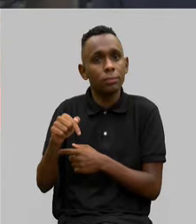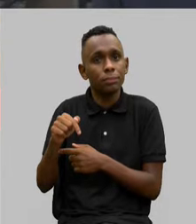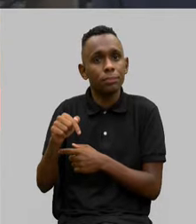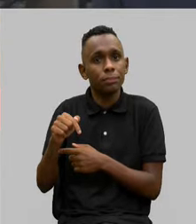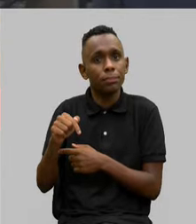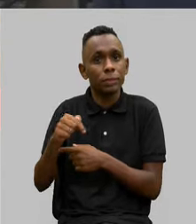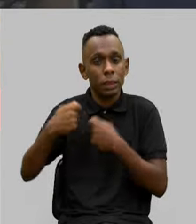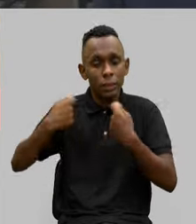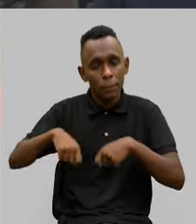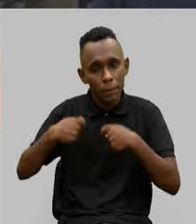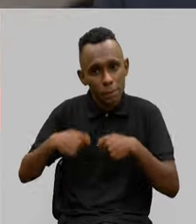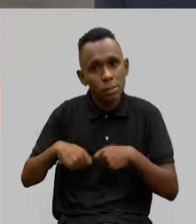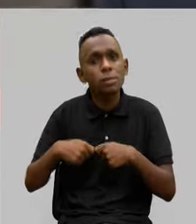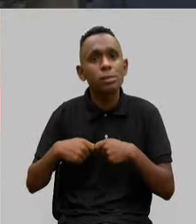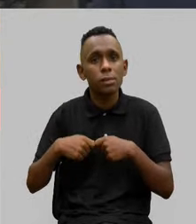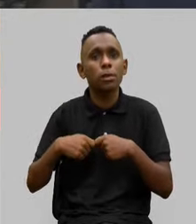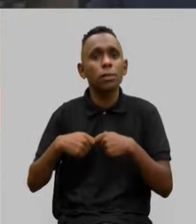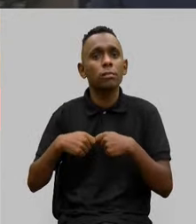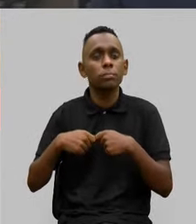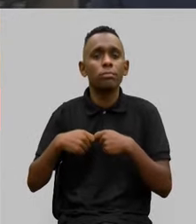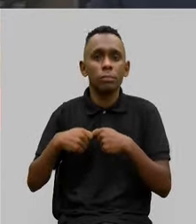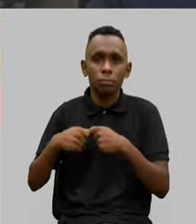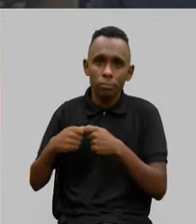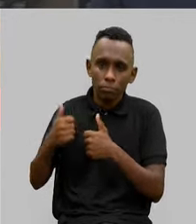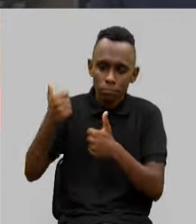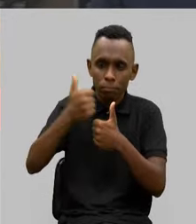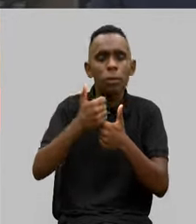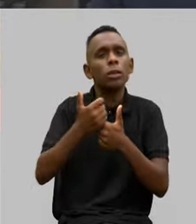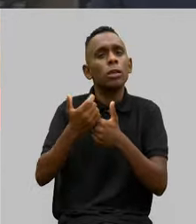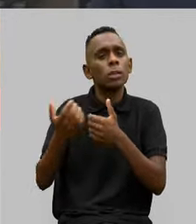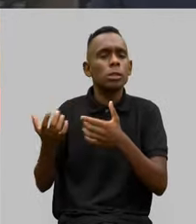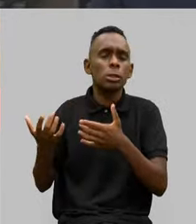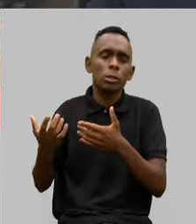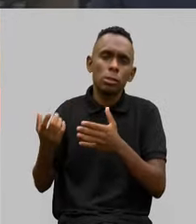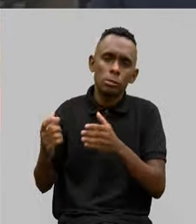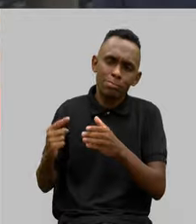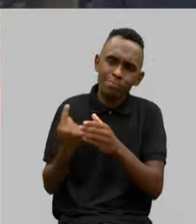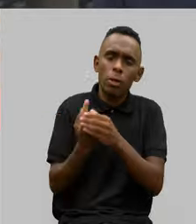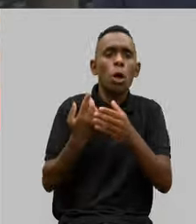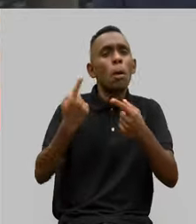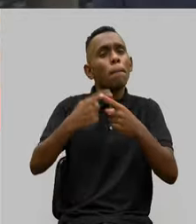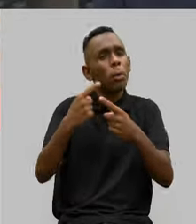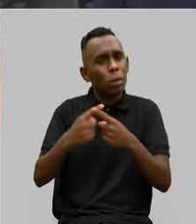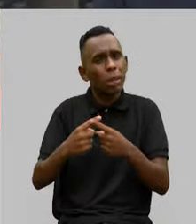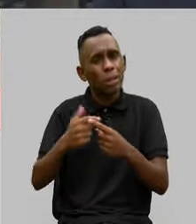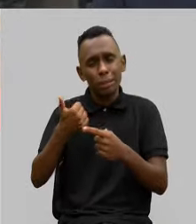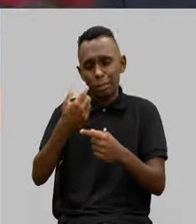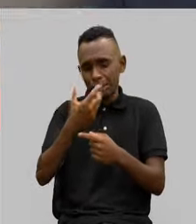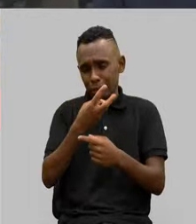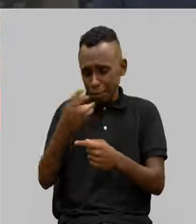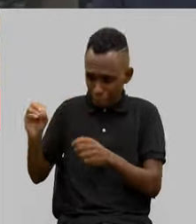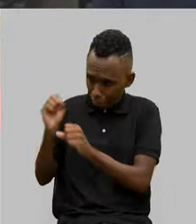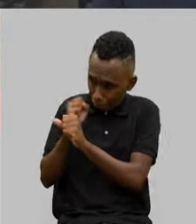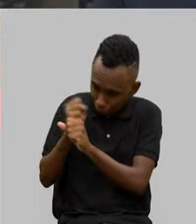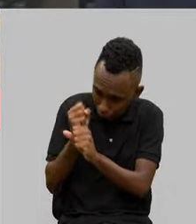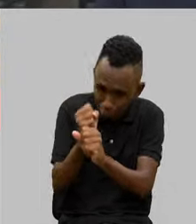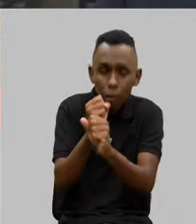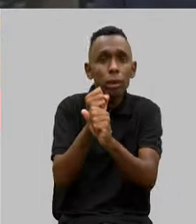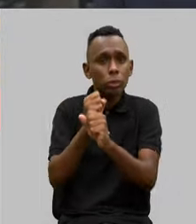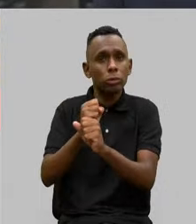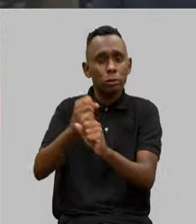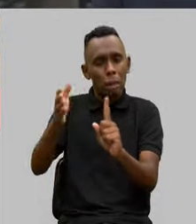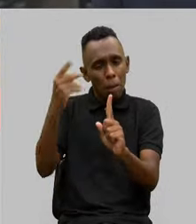que precisa de reparação 300 Anos de Escravidão de chibatada precisa ser reparar da